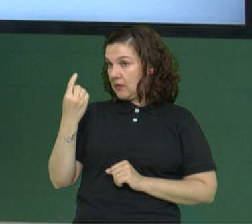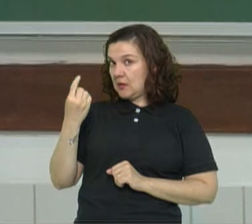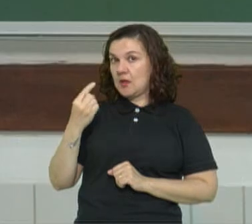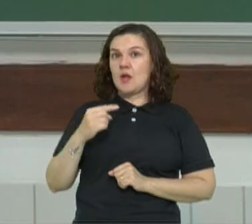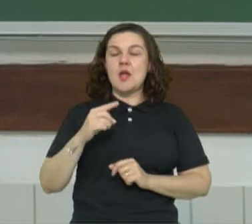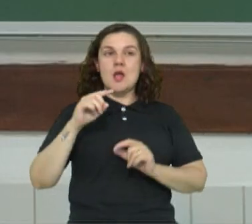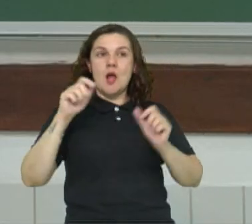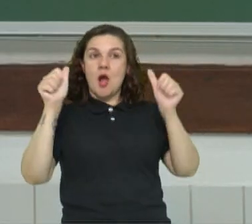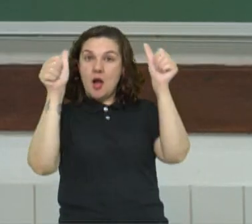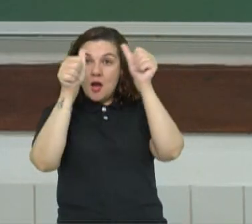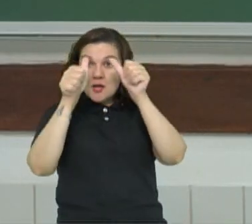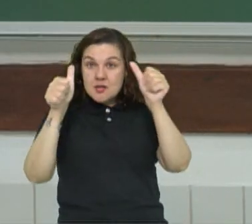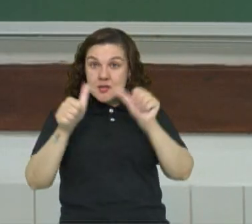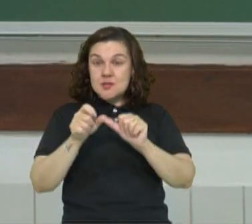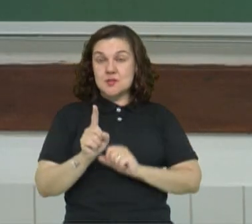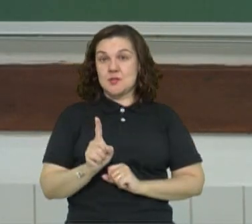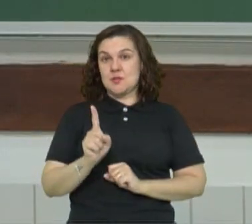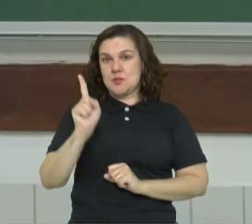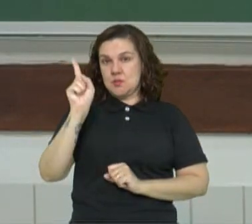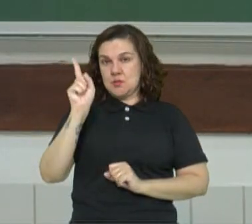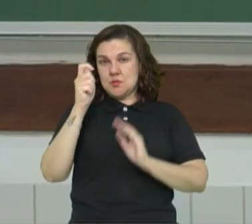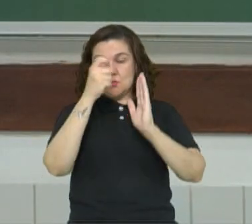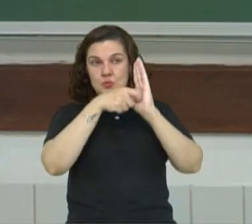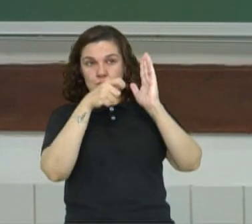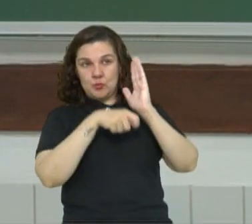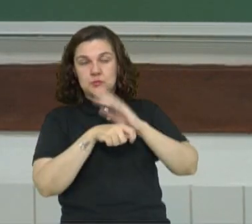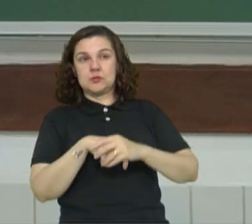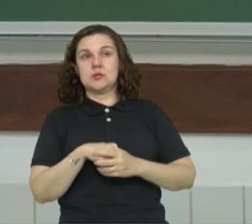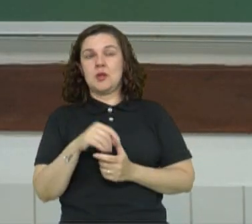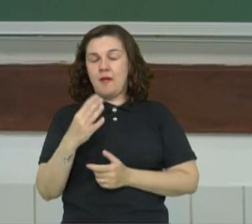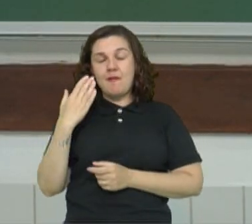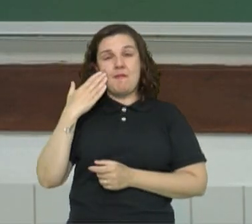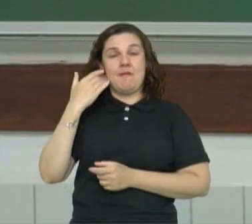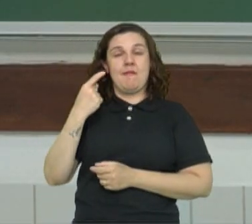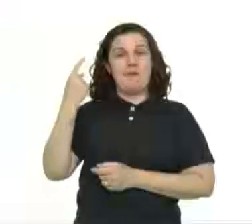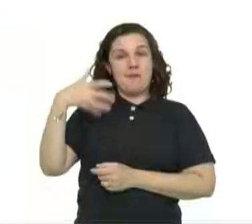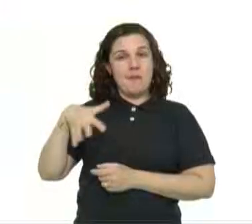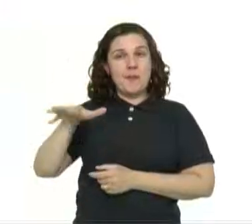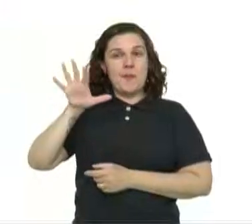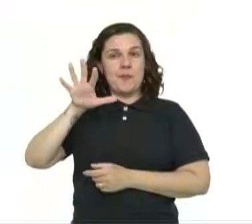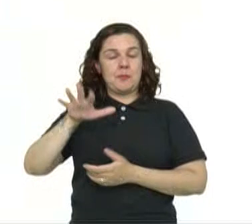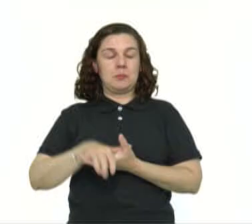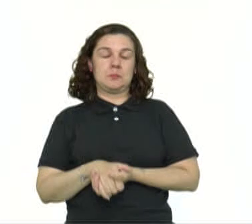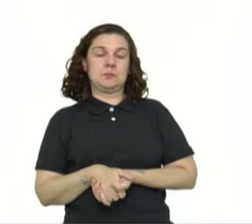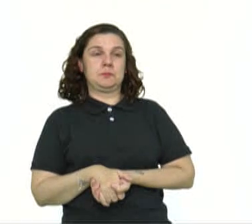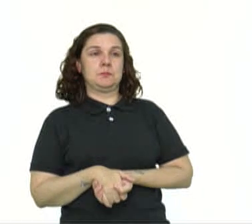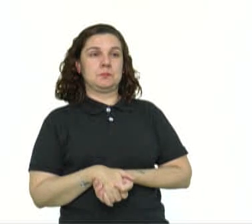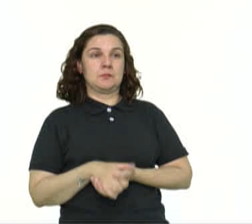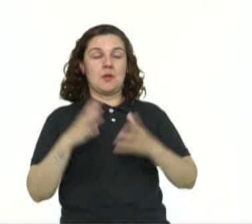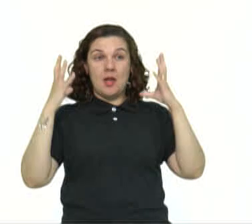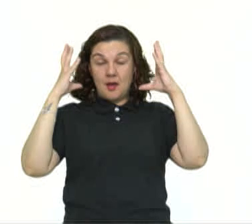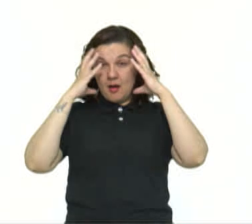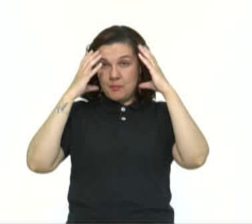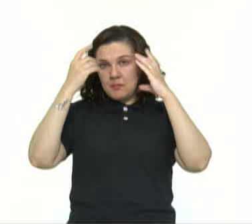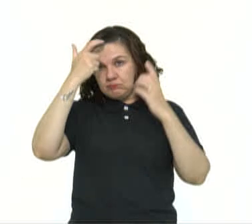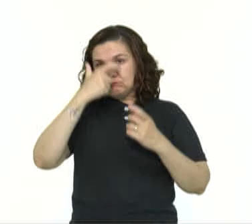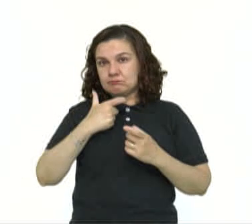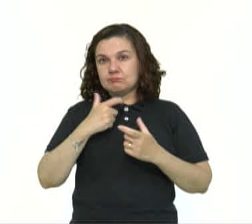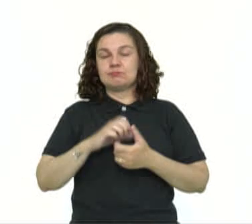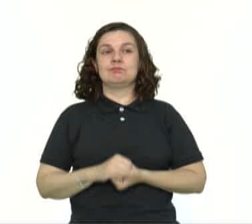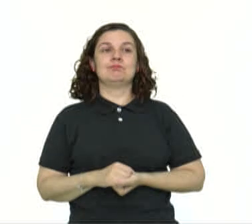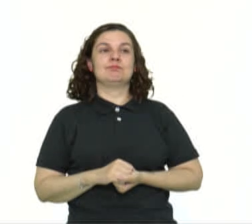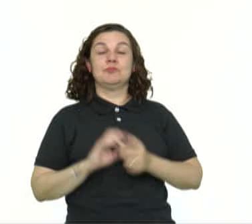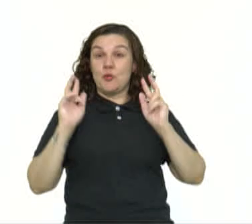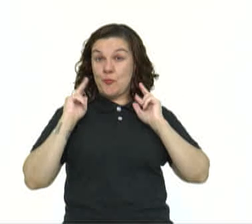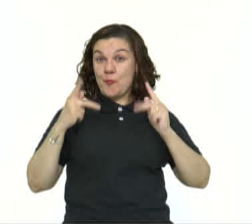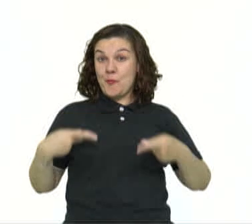Aqui as esculturas que são conhecidas, né? Representações de cabeças humanas,